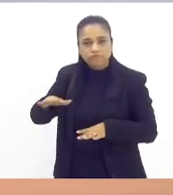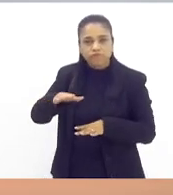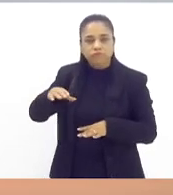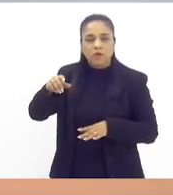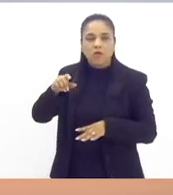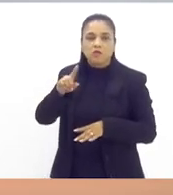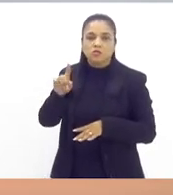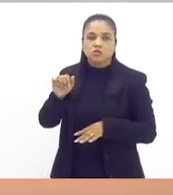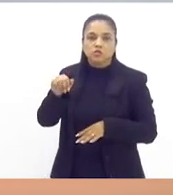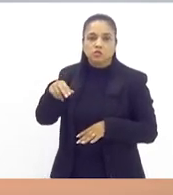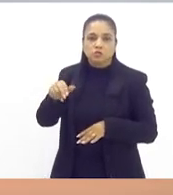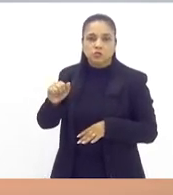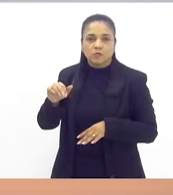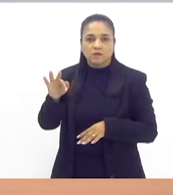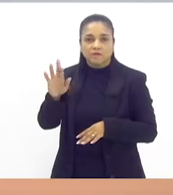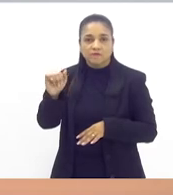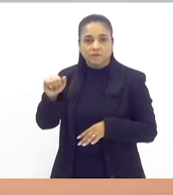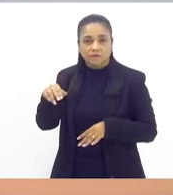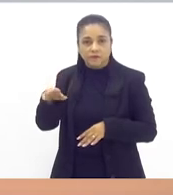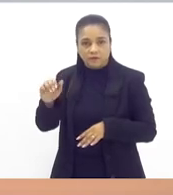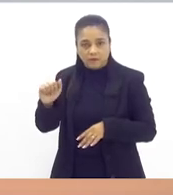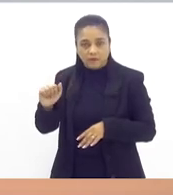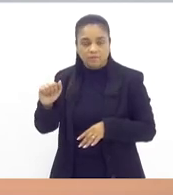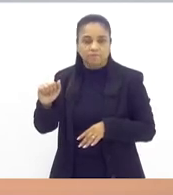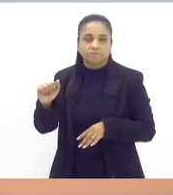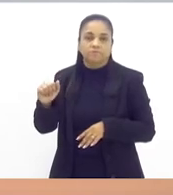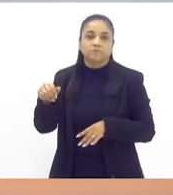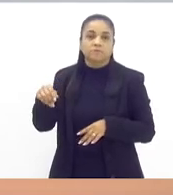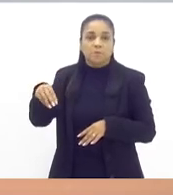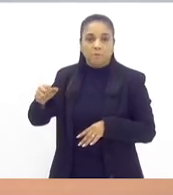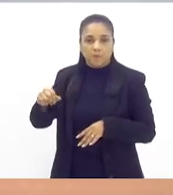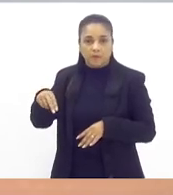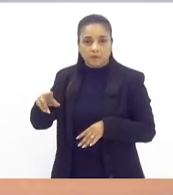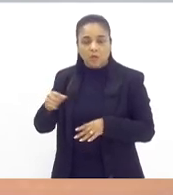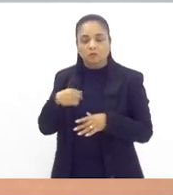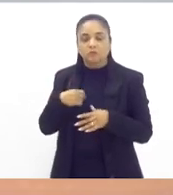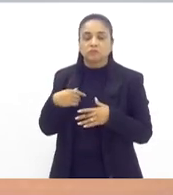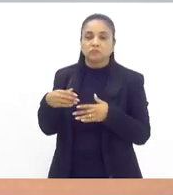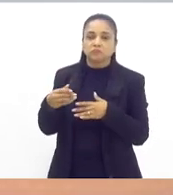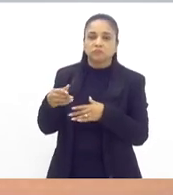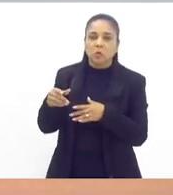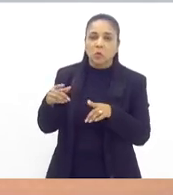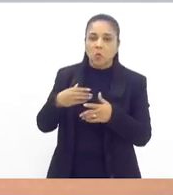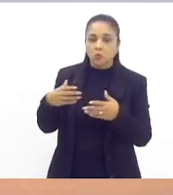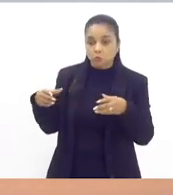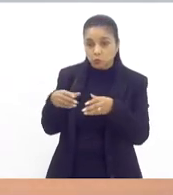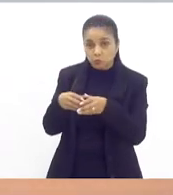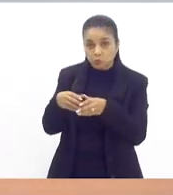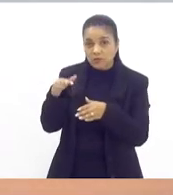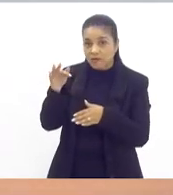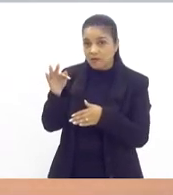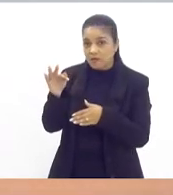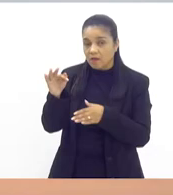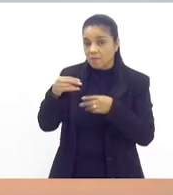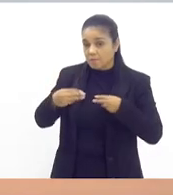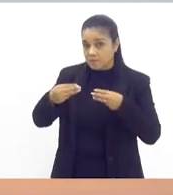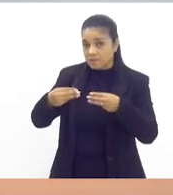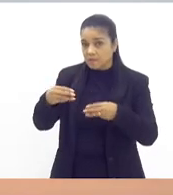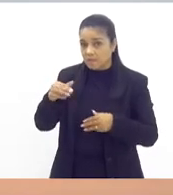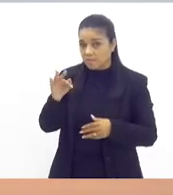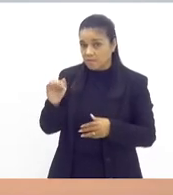O Ministério da Fazenda gostaria, de uma forma muito tranquila e no longo prazo, ir substituindo esse modelo por um outro